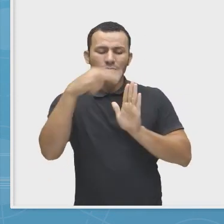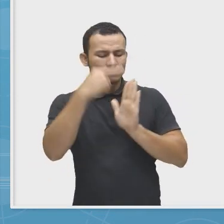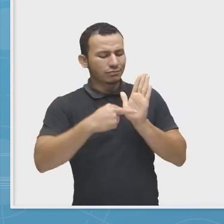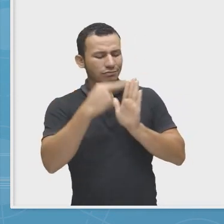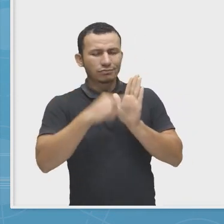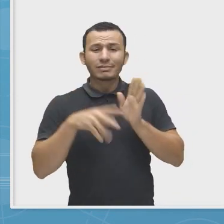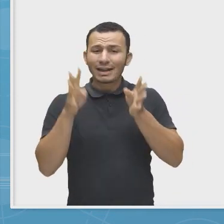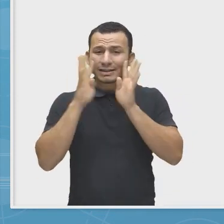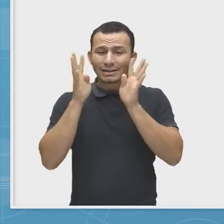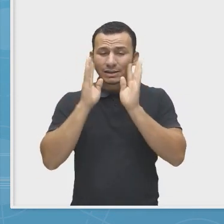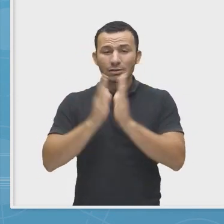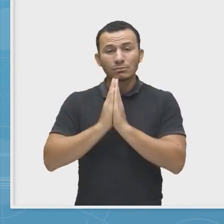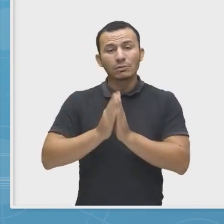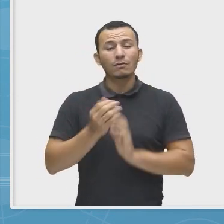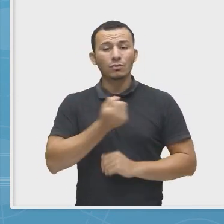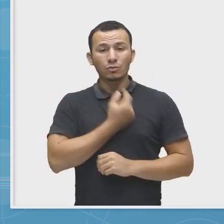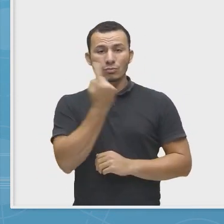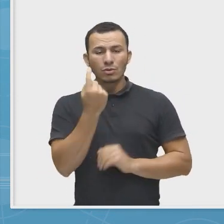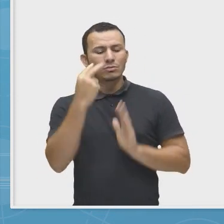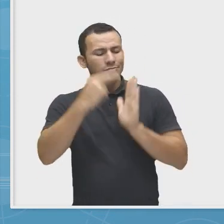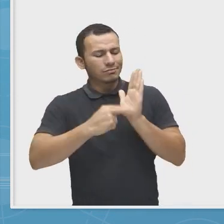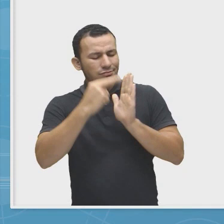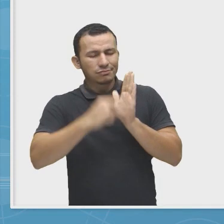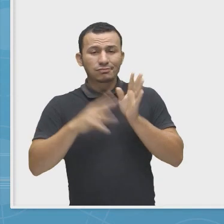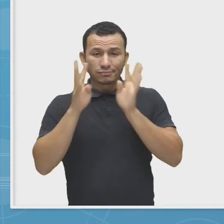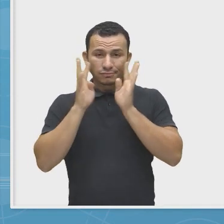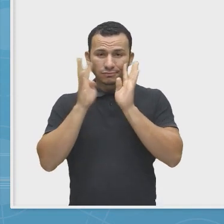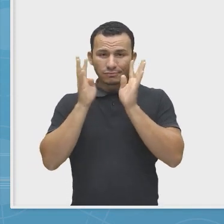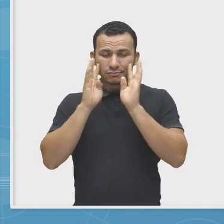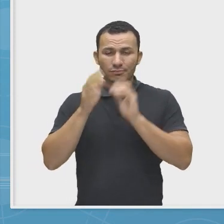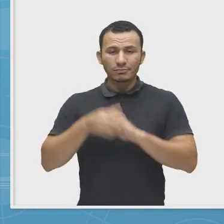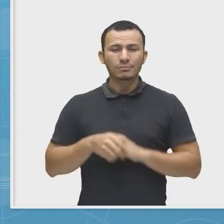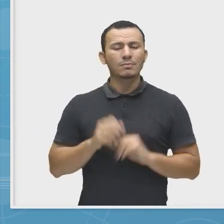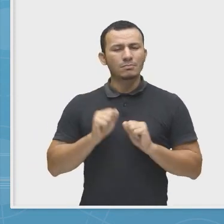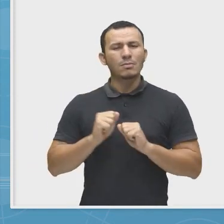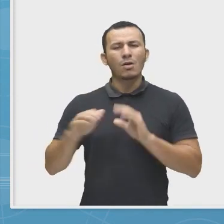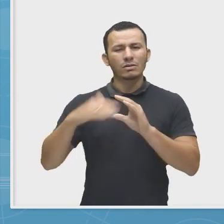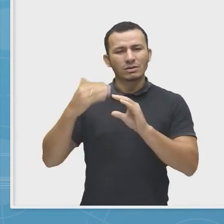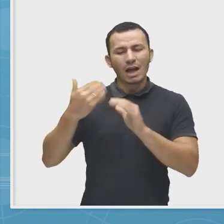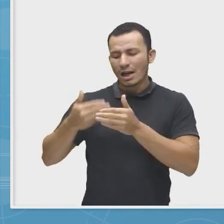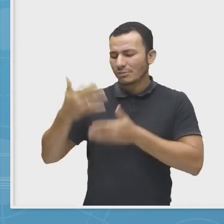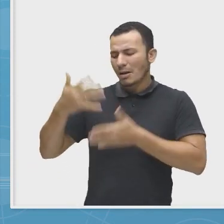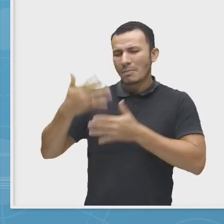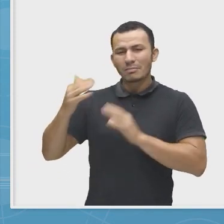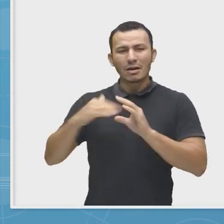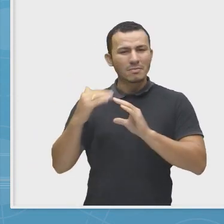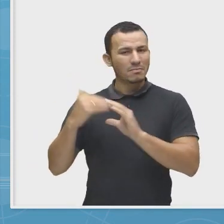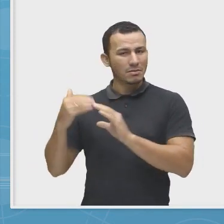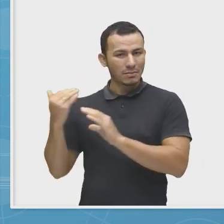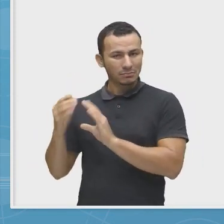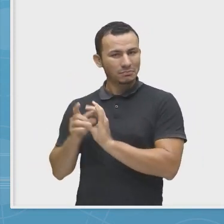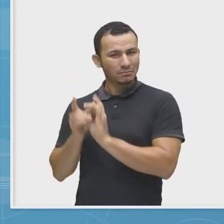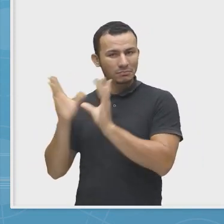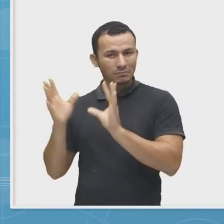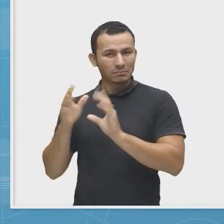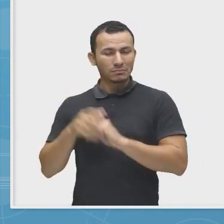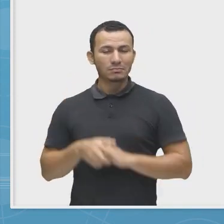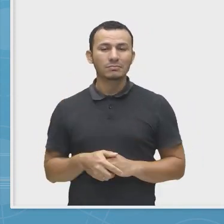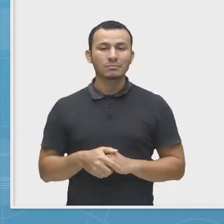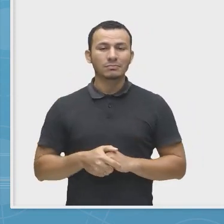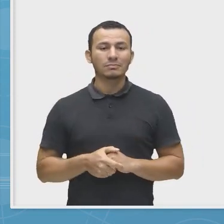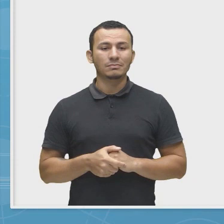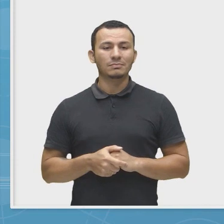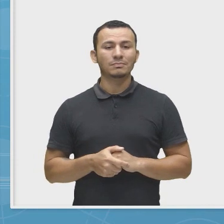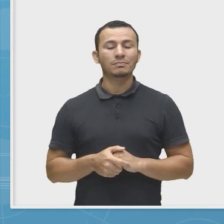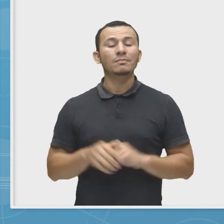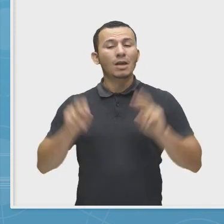bastante atenção aí na questão 1, né? Vocês podem participar lá no chat, tá ok? A minhoca e a serpente,